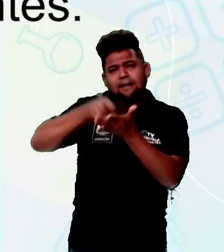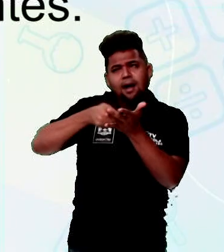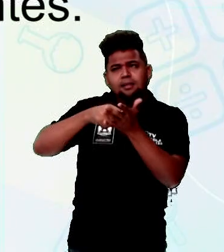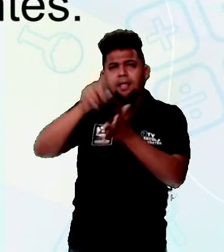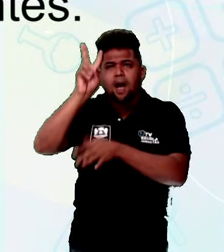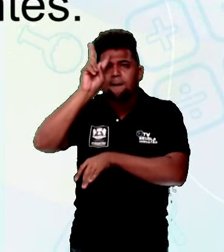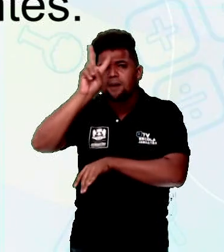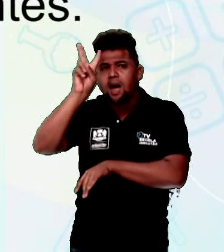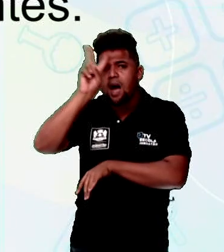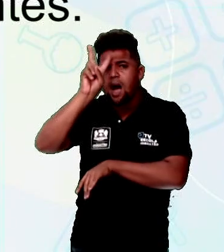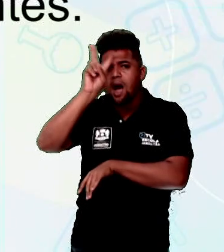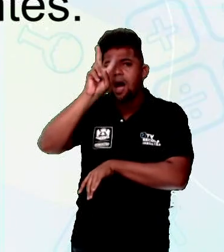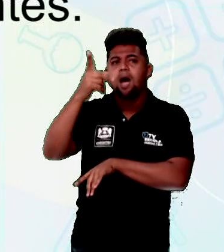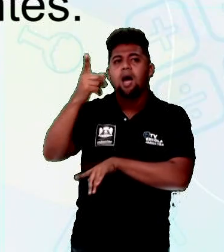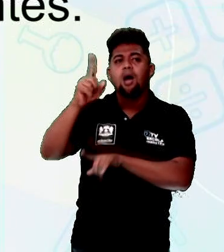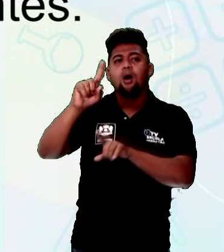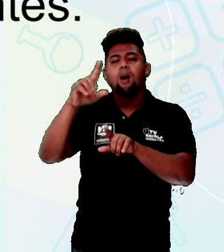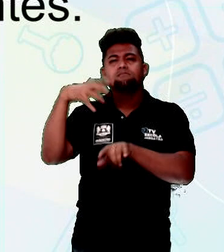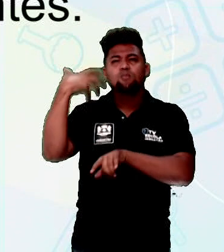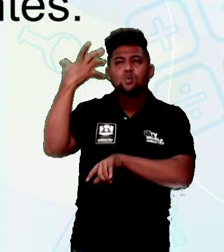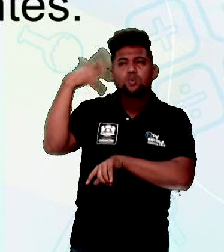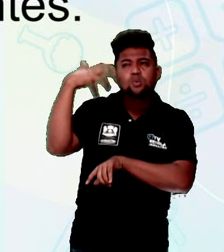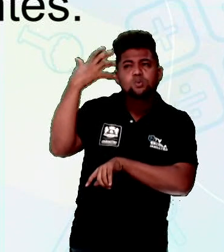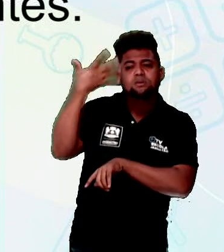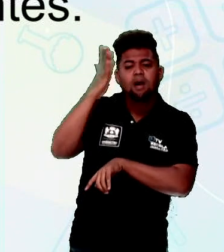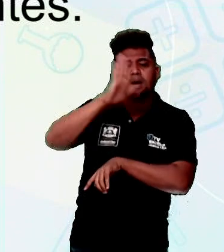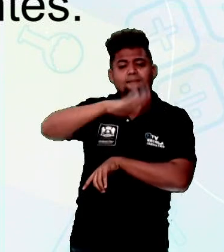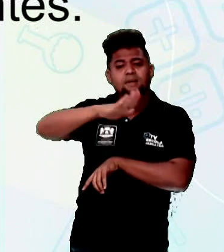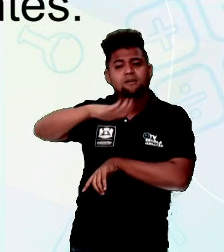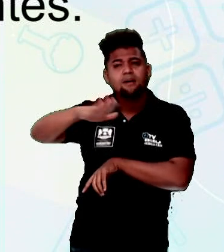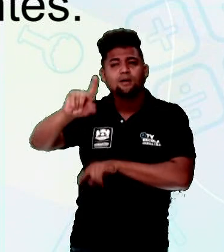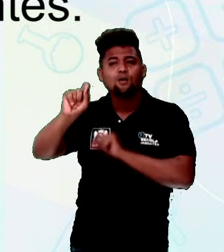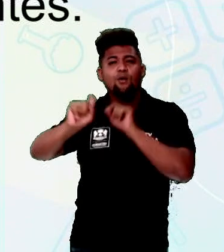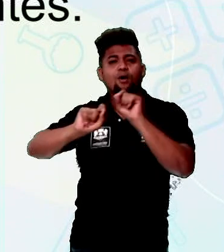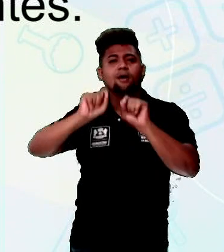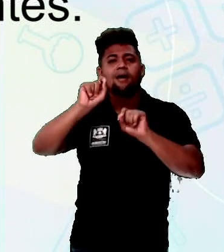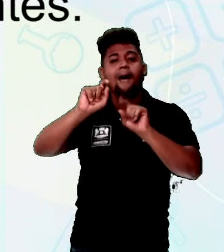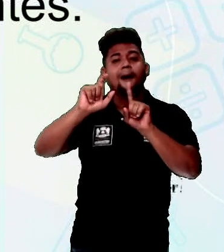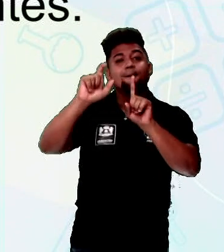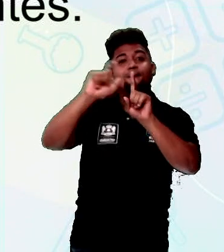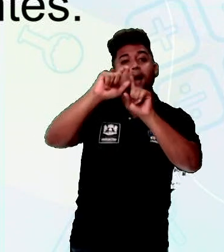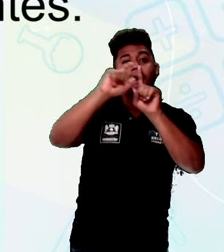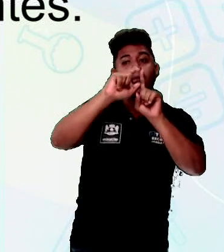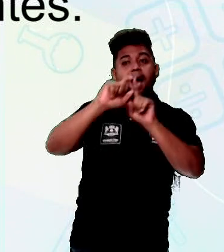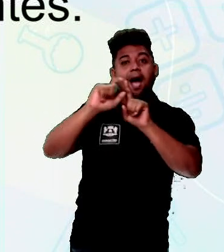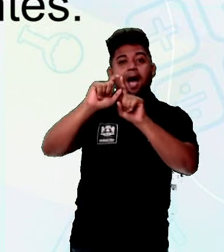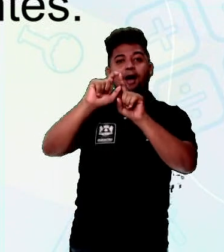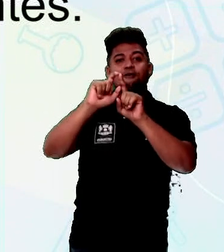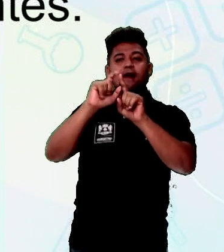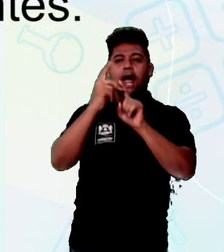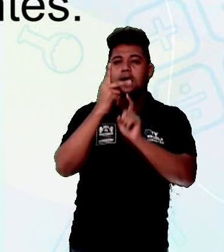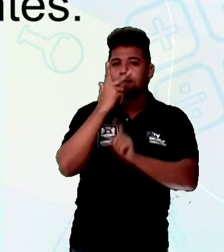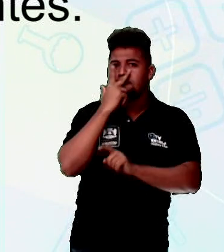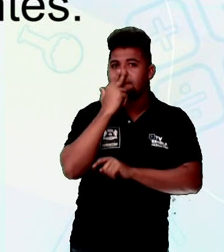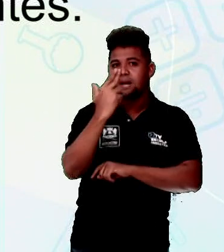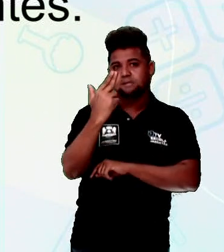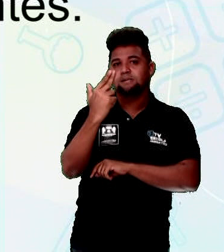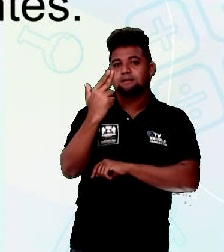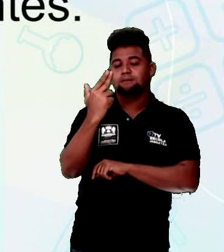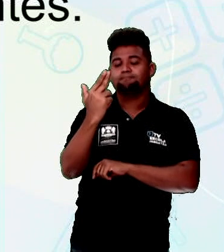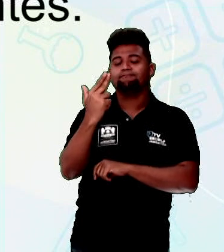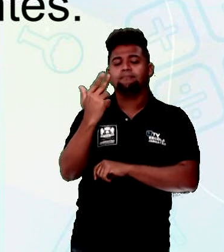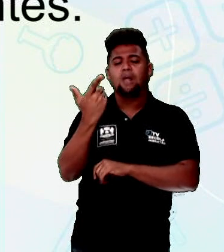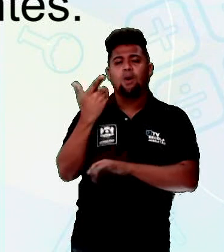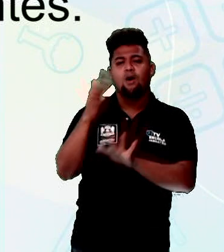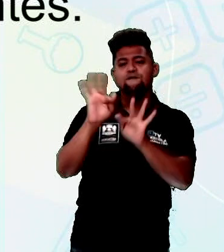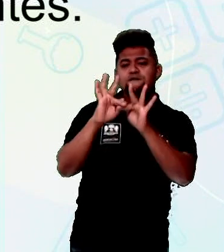infância em que nela encontramos palavras semelhantes. Se juntem com a família, todo